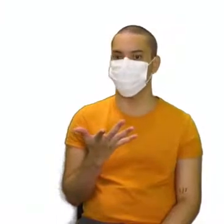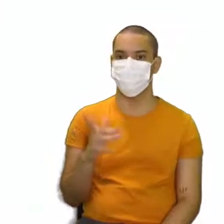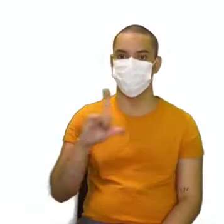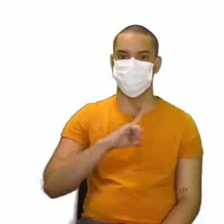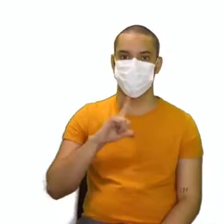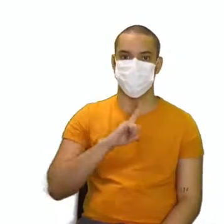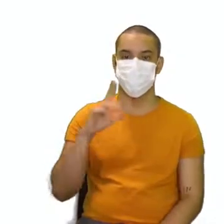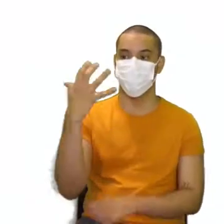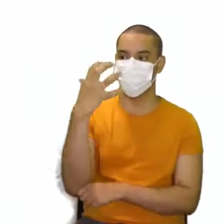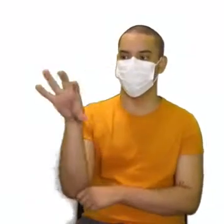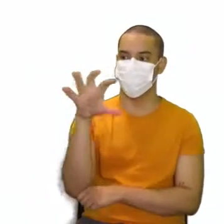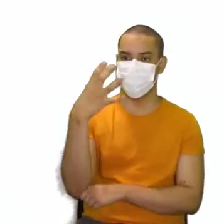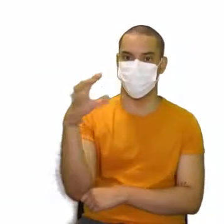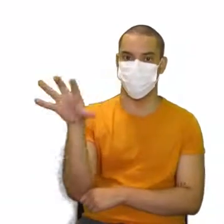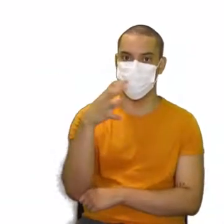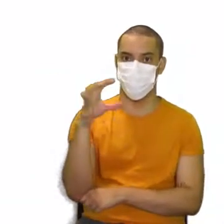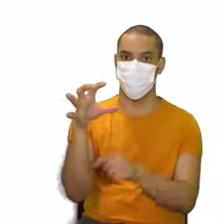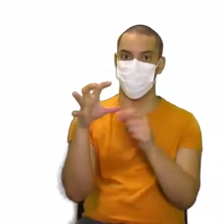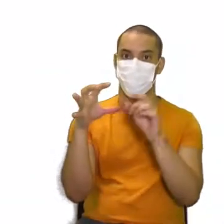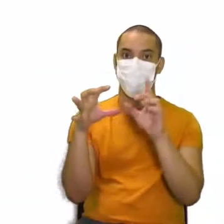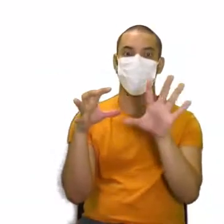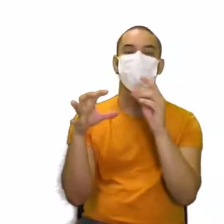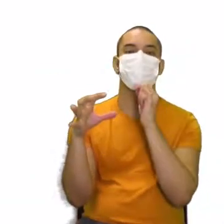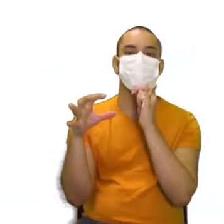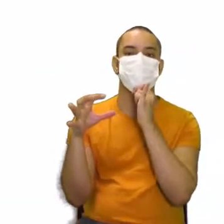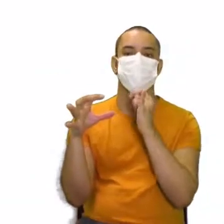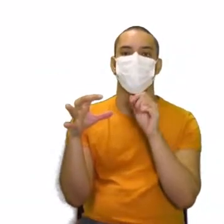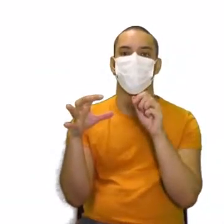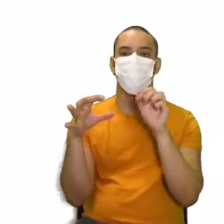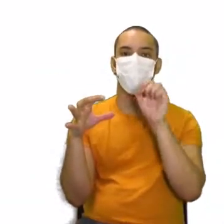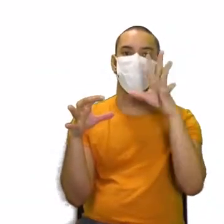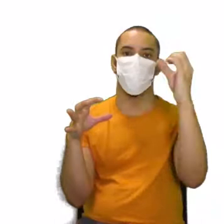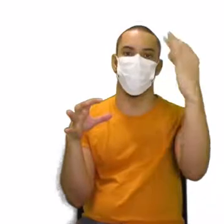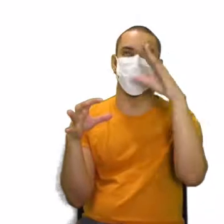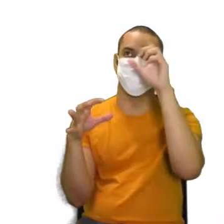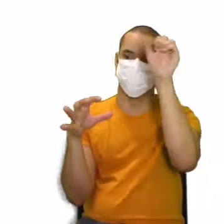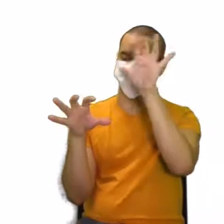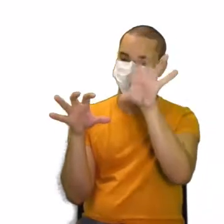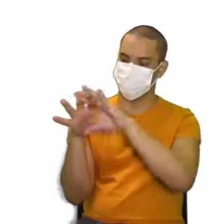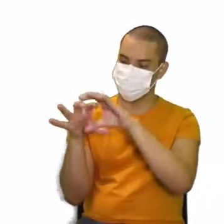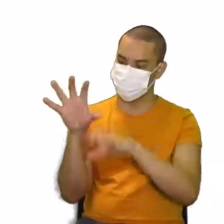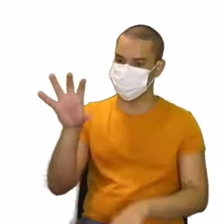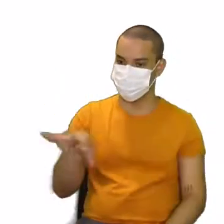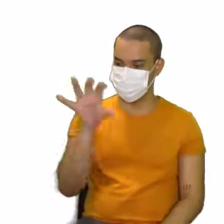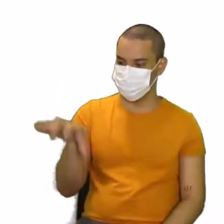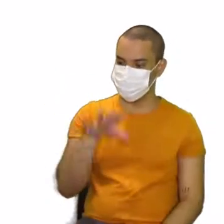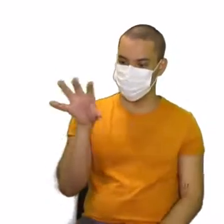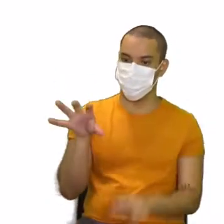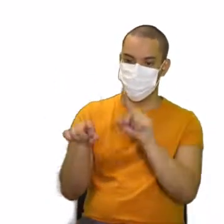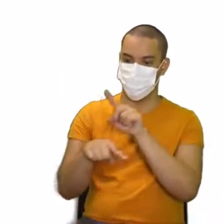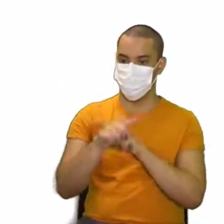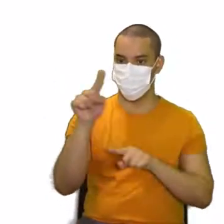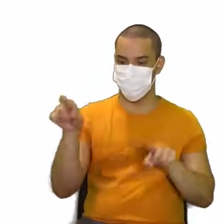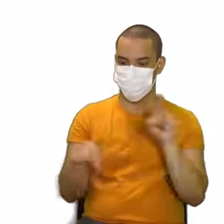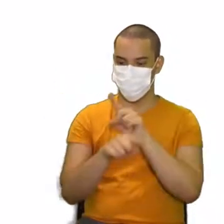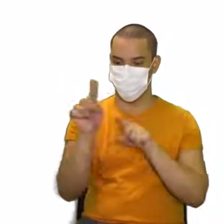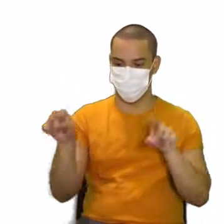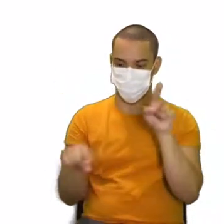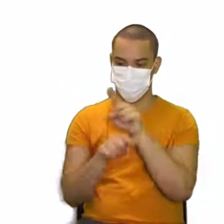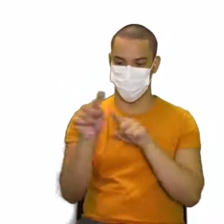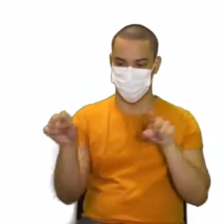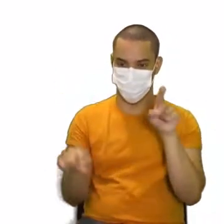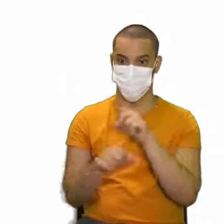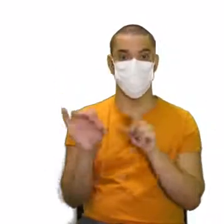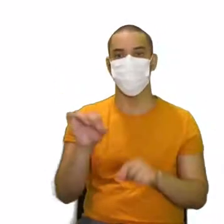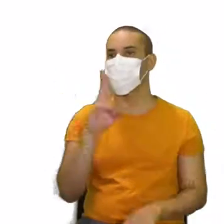uma hélice do ventilador e sai andando com ele ela vai fazer essa trajetória ou no caso na hélice de um avião